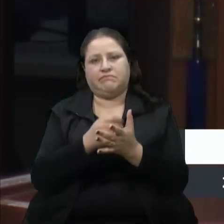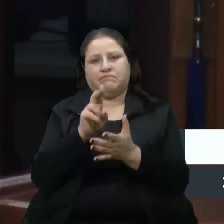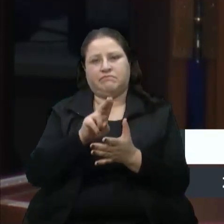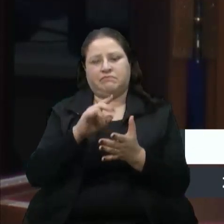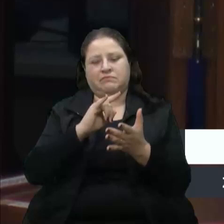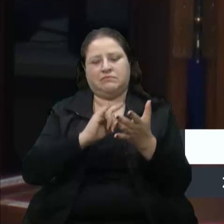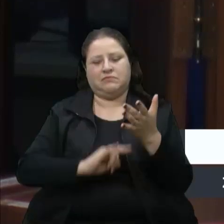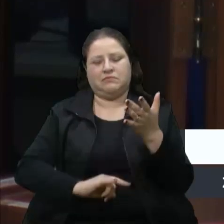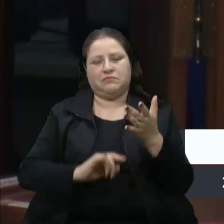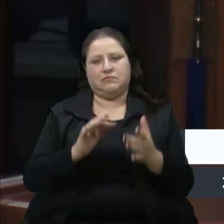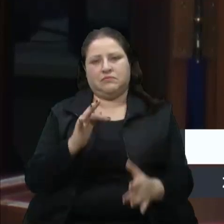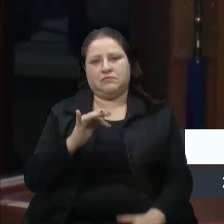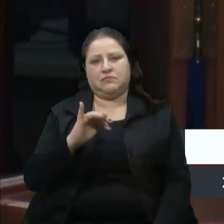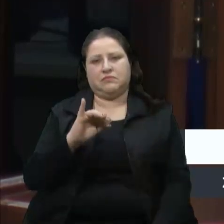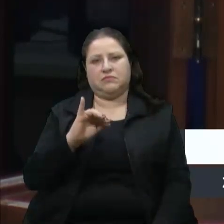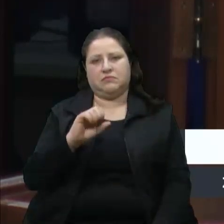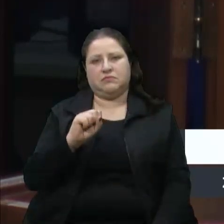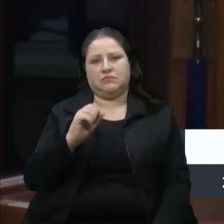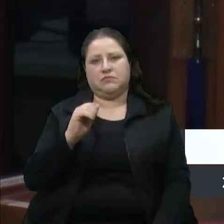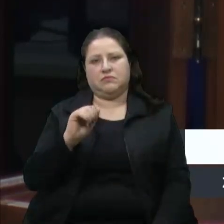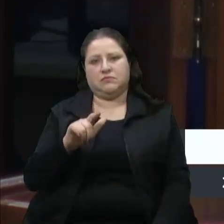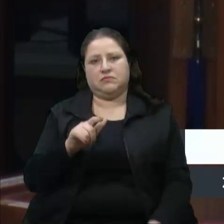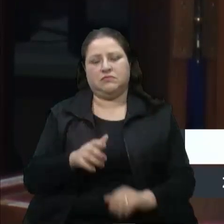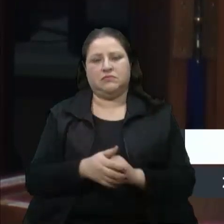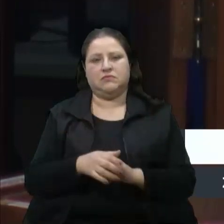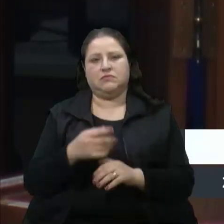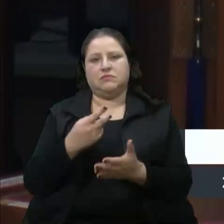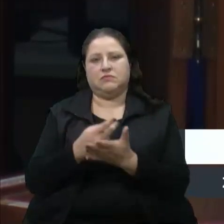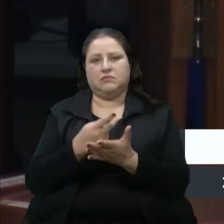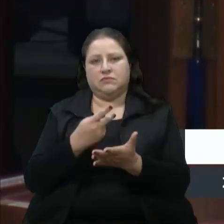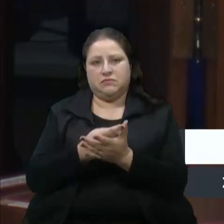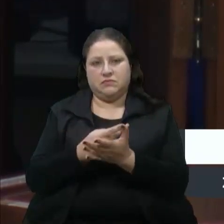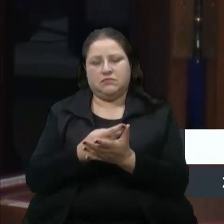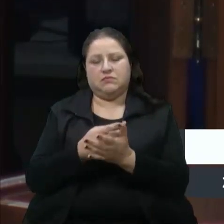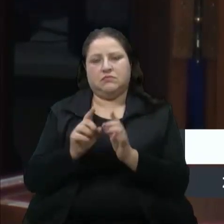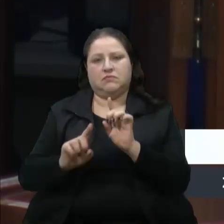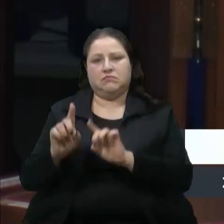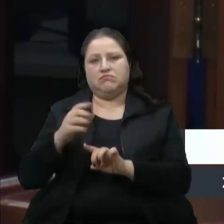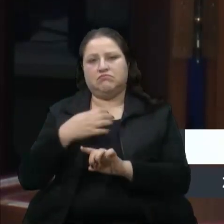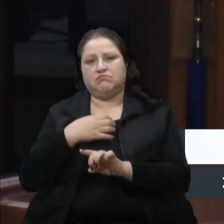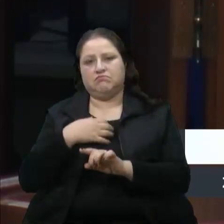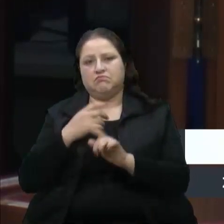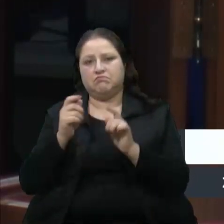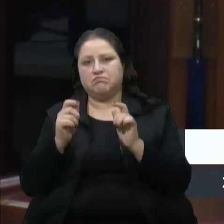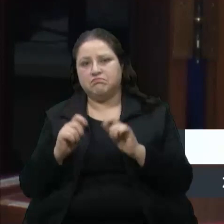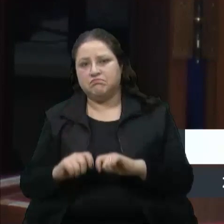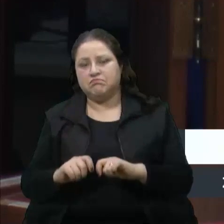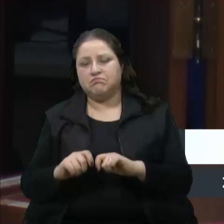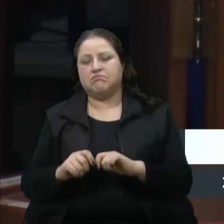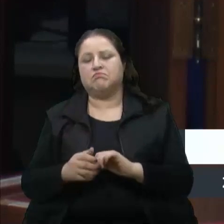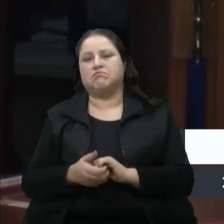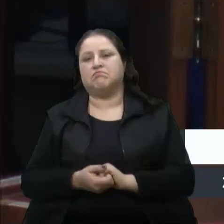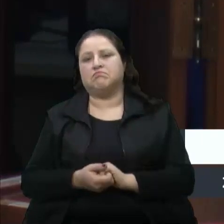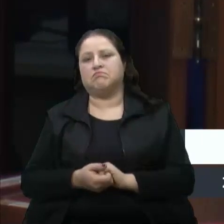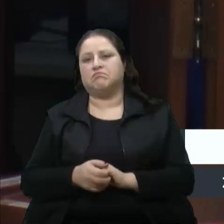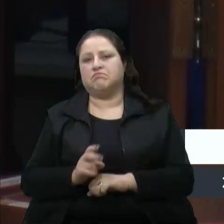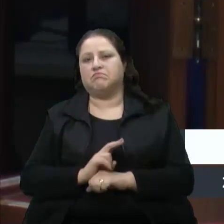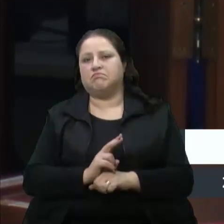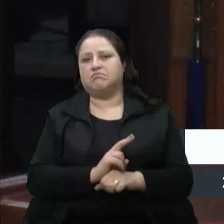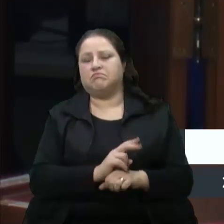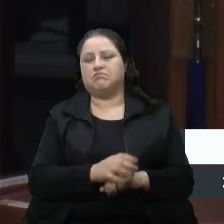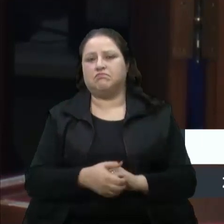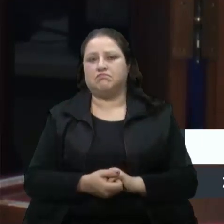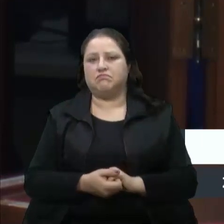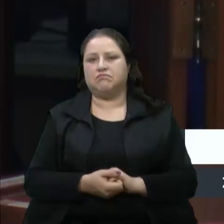produto seja, de alguma forma, né, podendo ser ele fiscalizado,